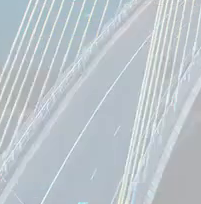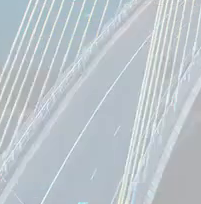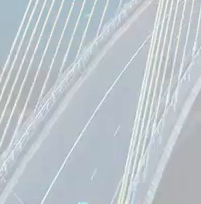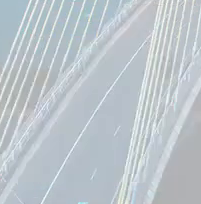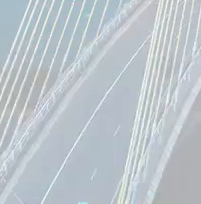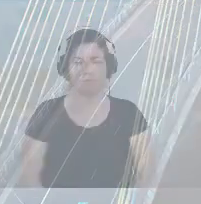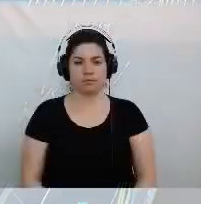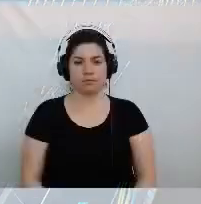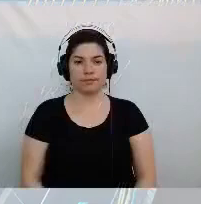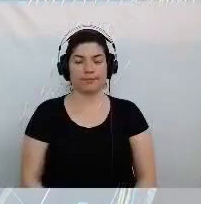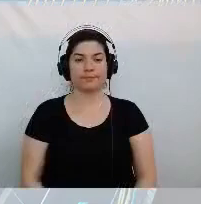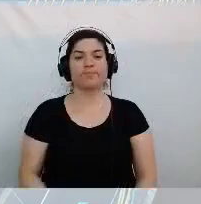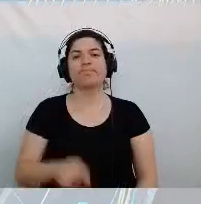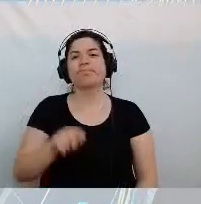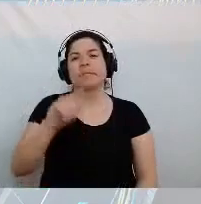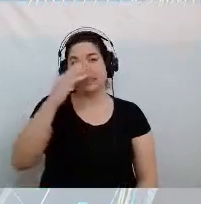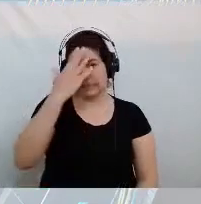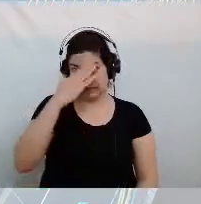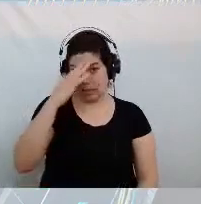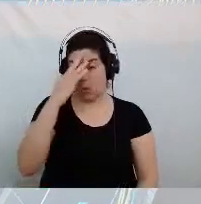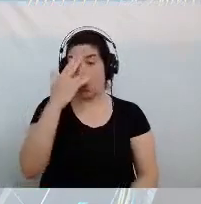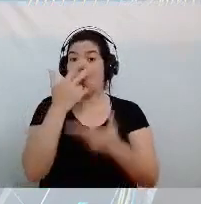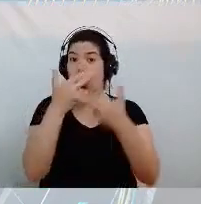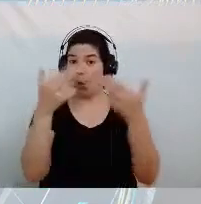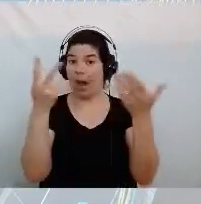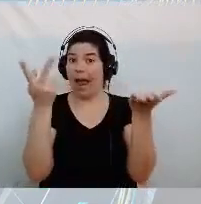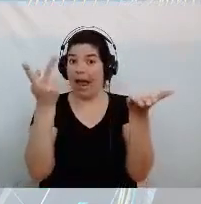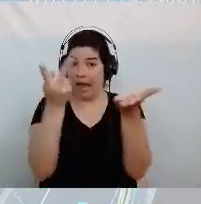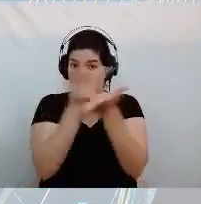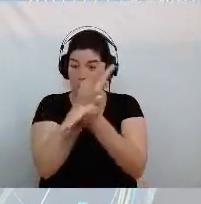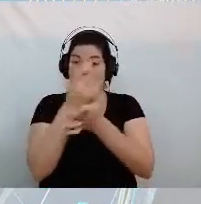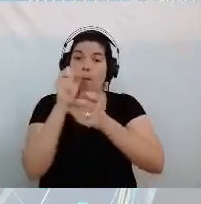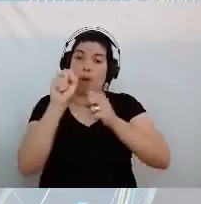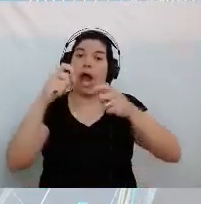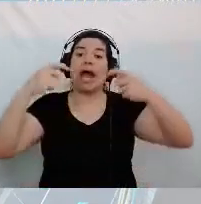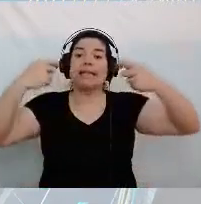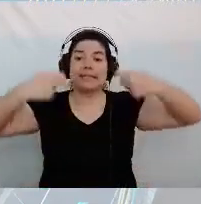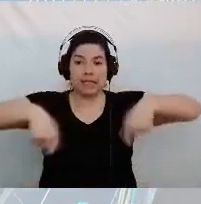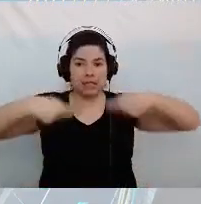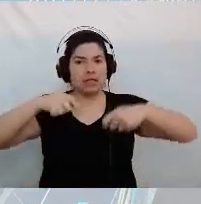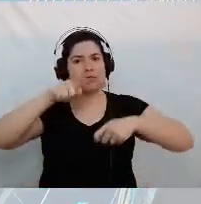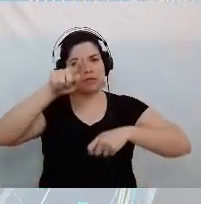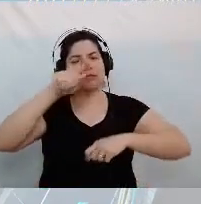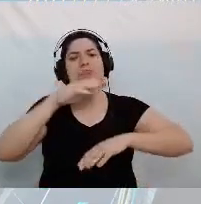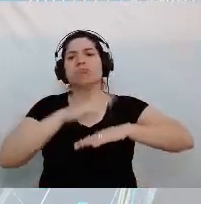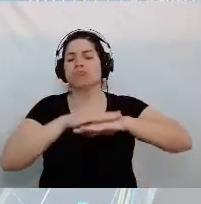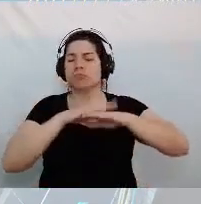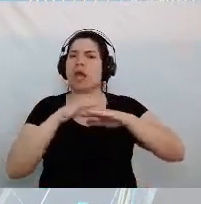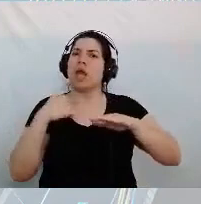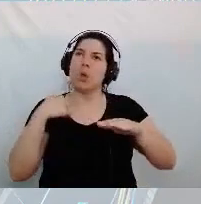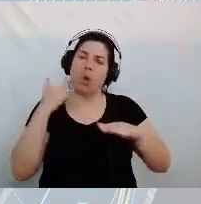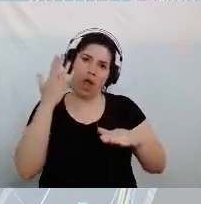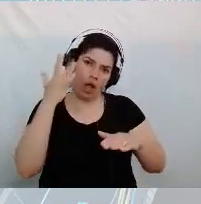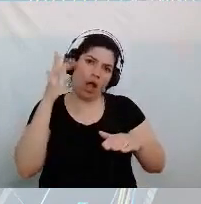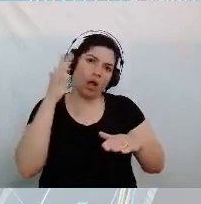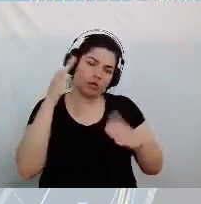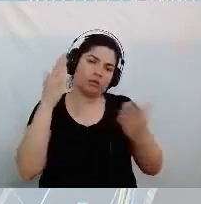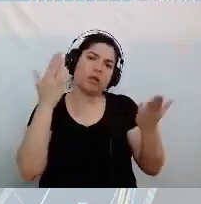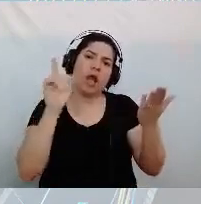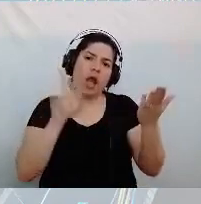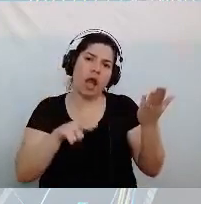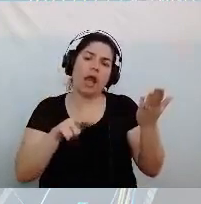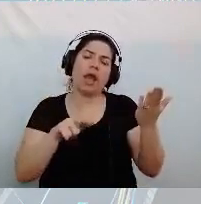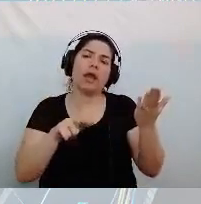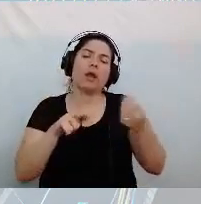entende que a coisa errada pode ser uma necessidade aí você desenvolveu no meu entendimento senioridade porque de